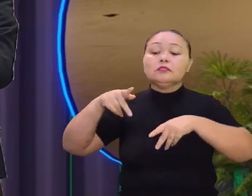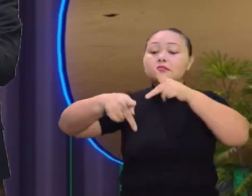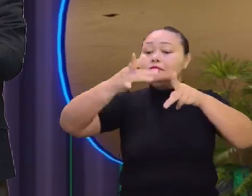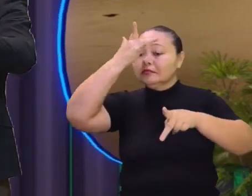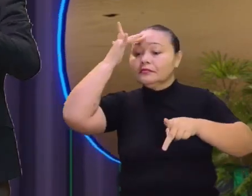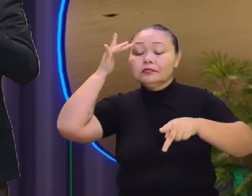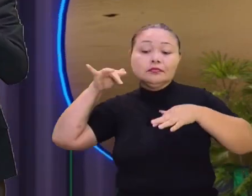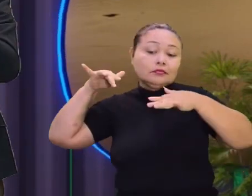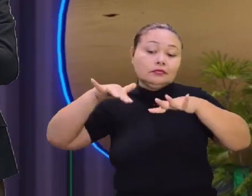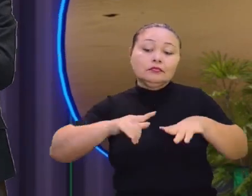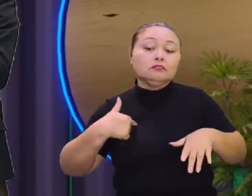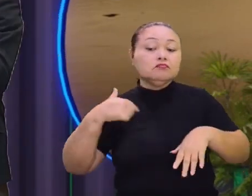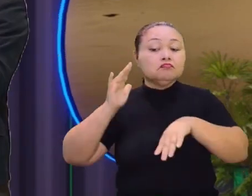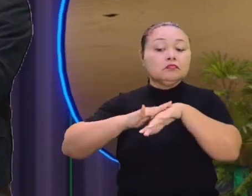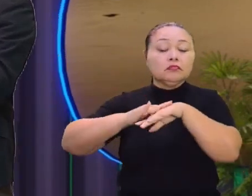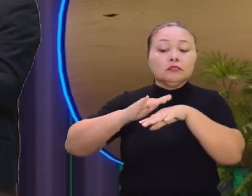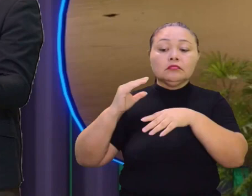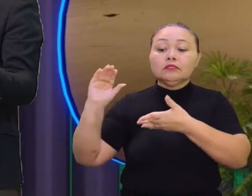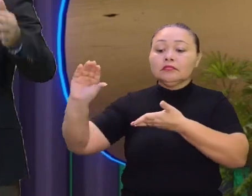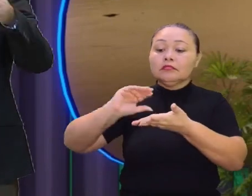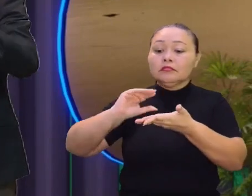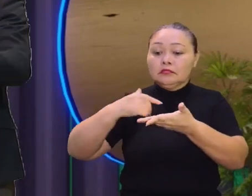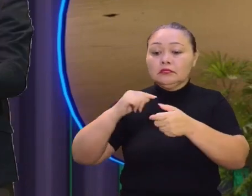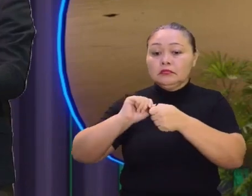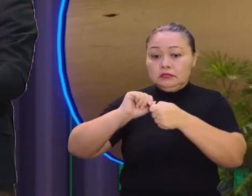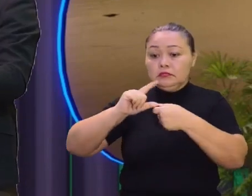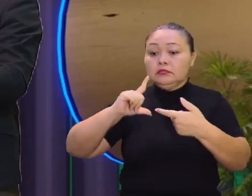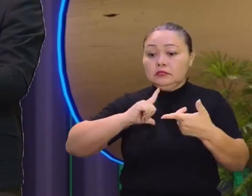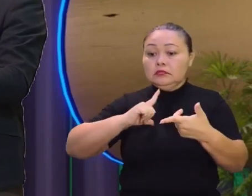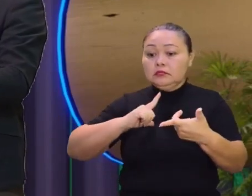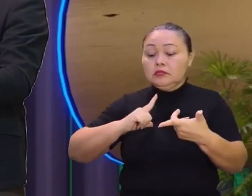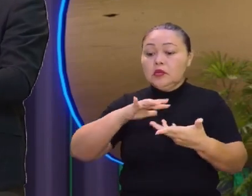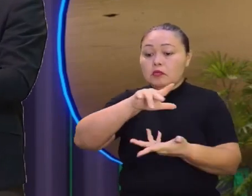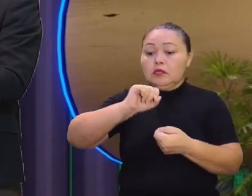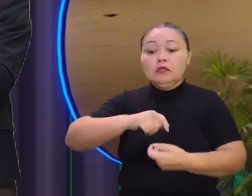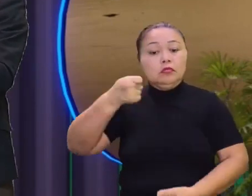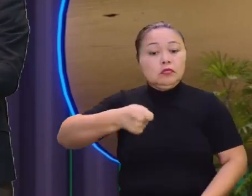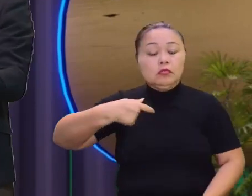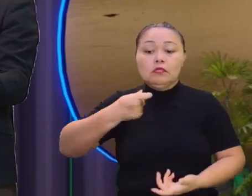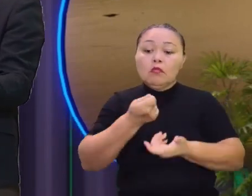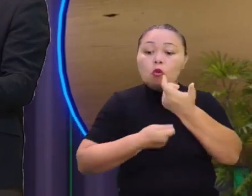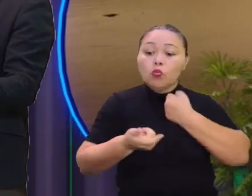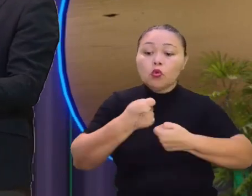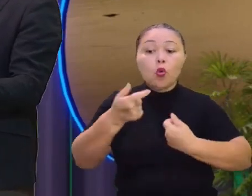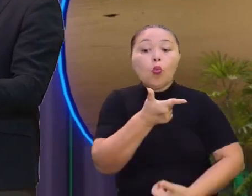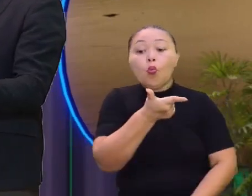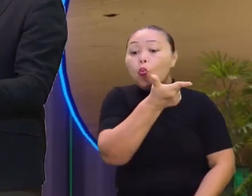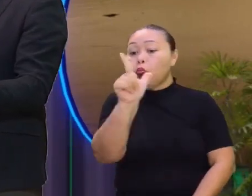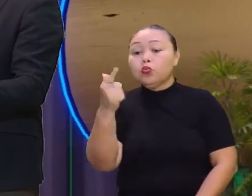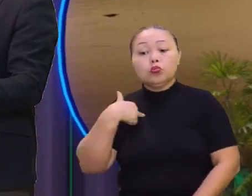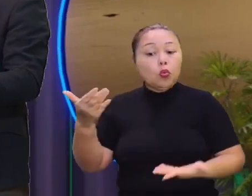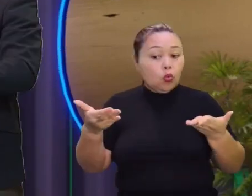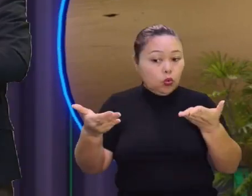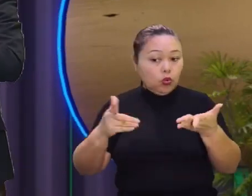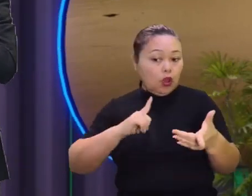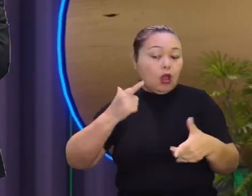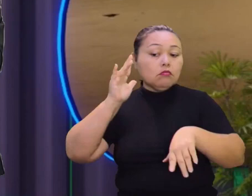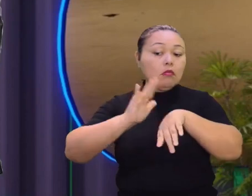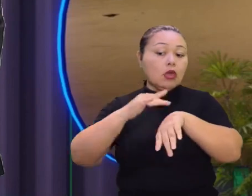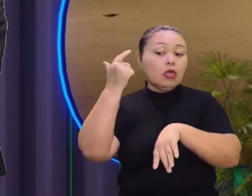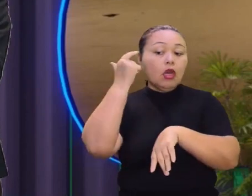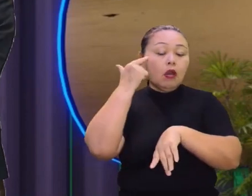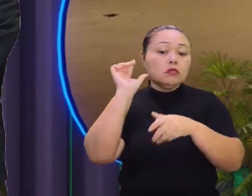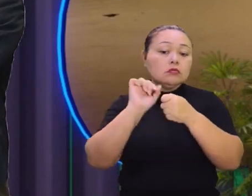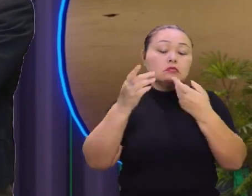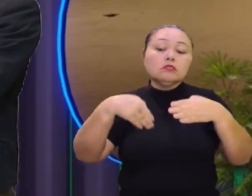aqui. Não se tinha essa mentalidade empreendedora que hoje o mundo exige. O mundo administrativamente é outro. Não é isso? O